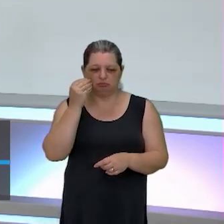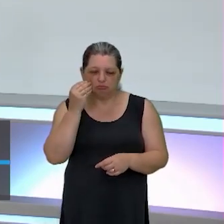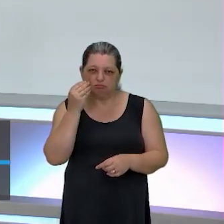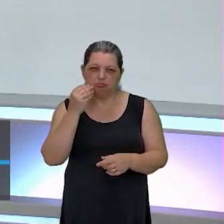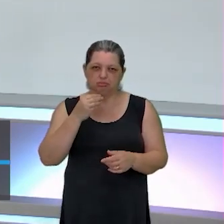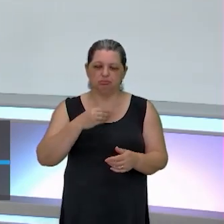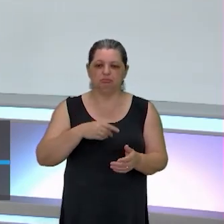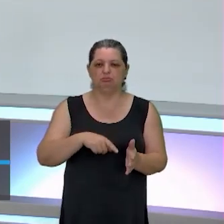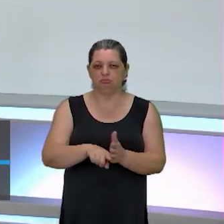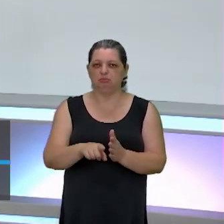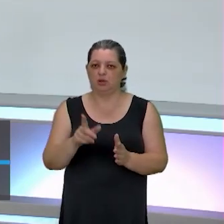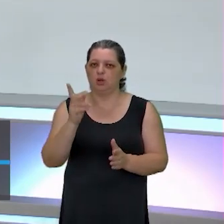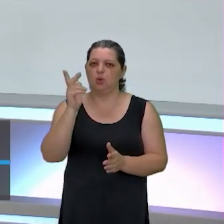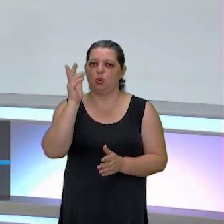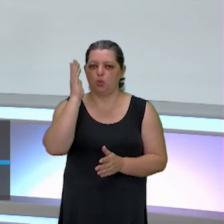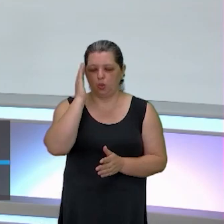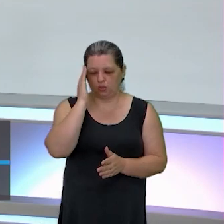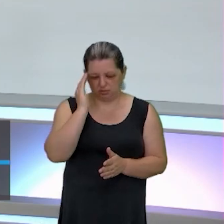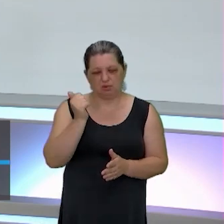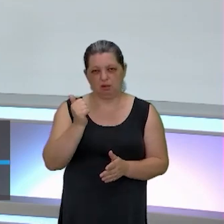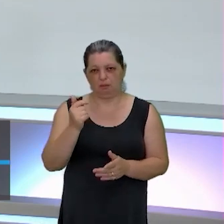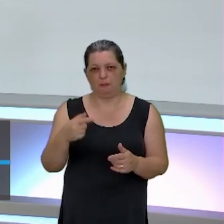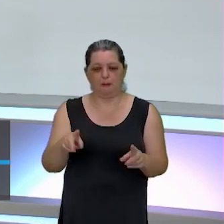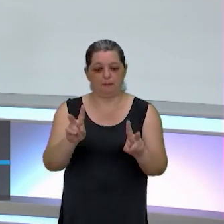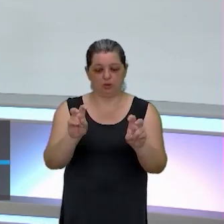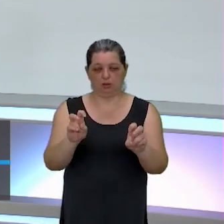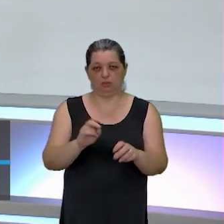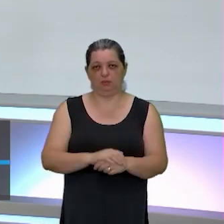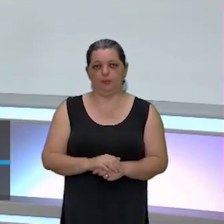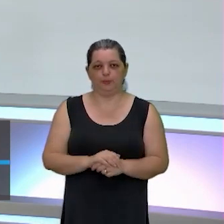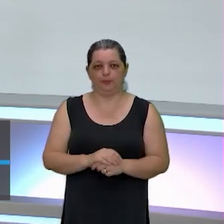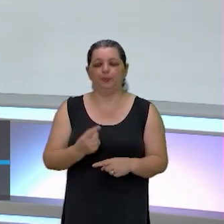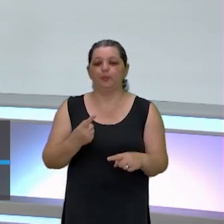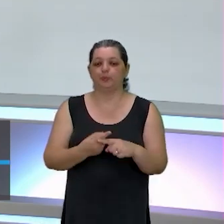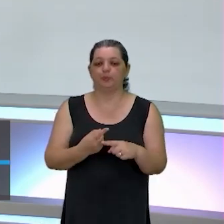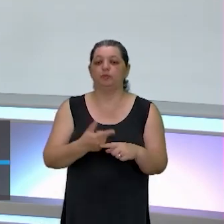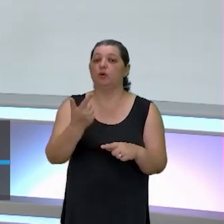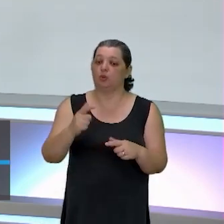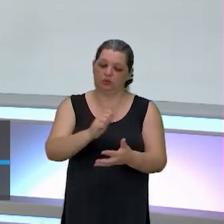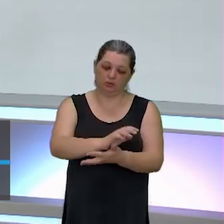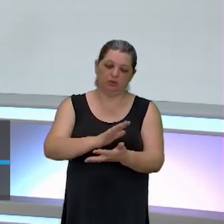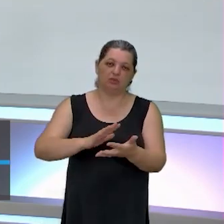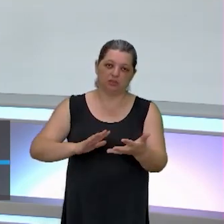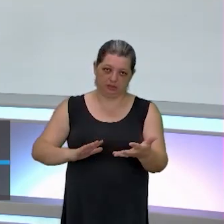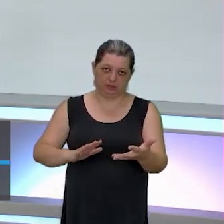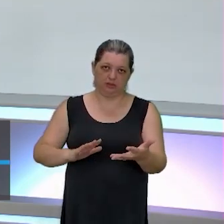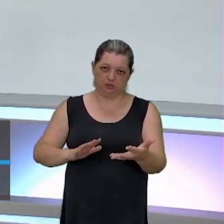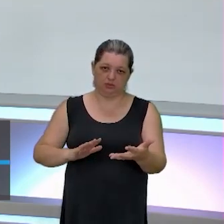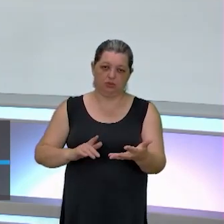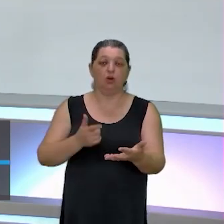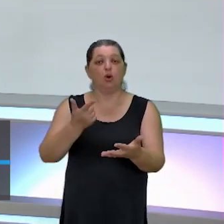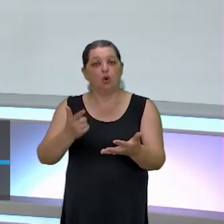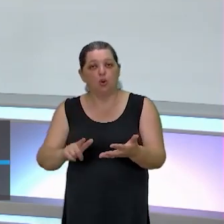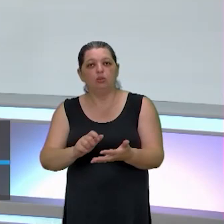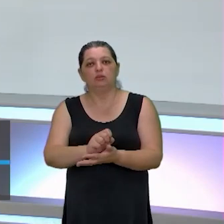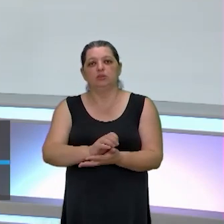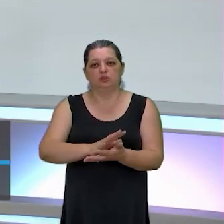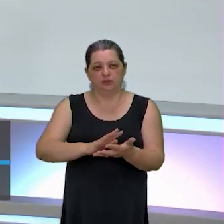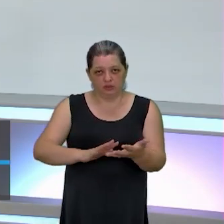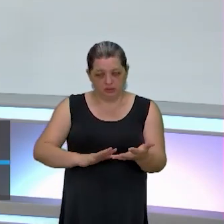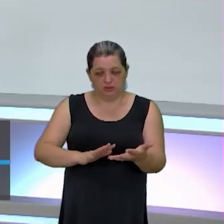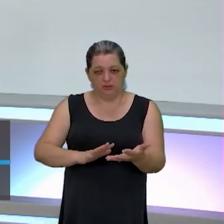estar por dentro do assunto certo e resolvam também outros exercícios outras